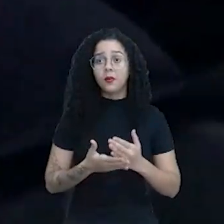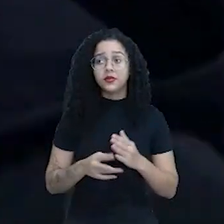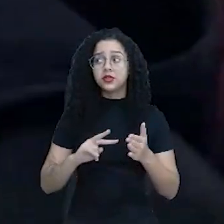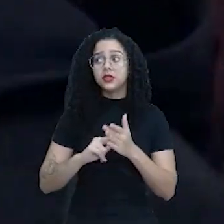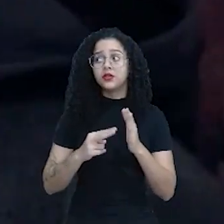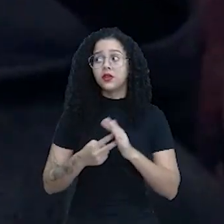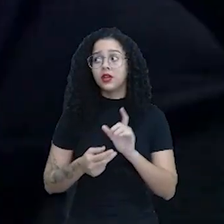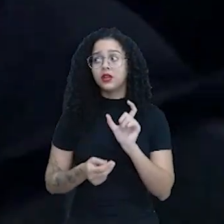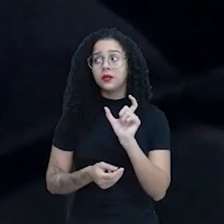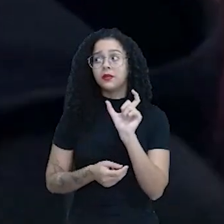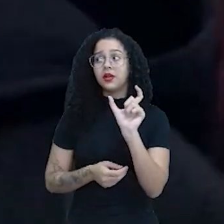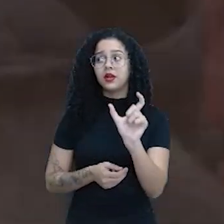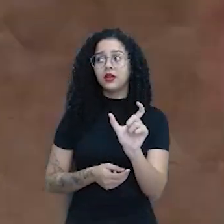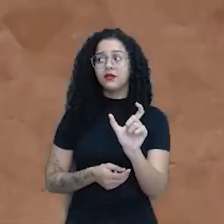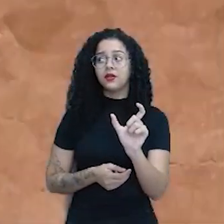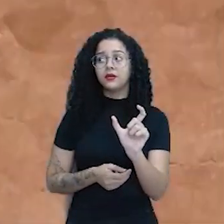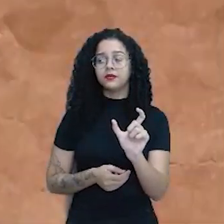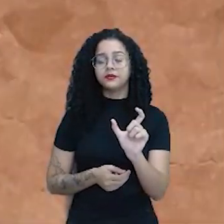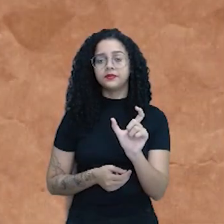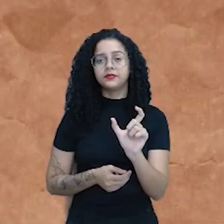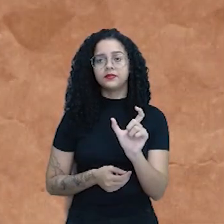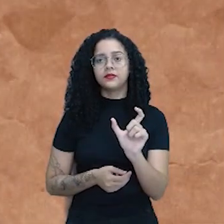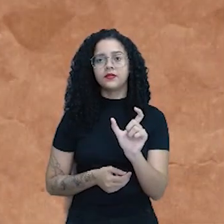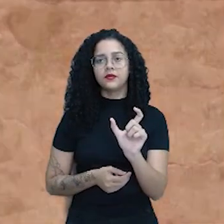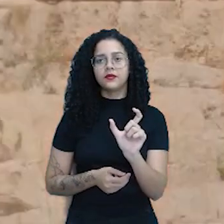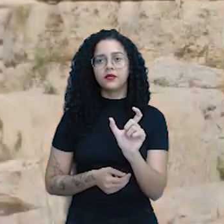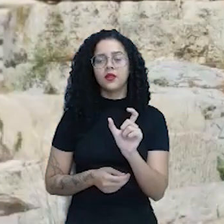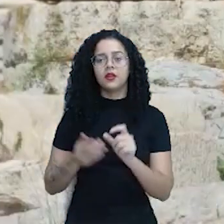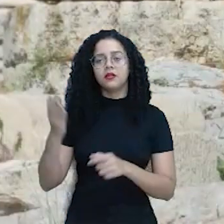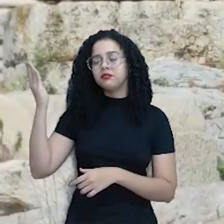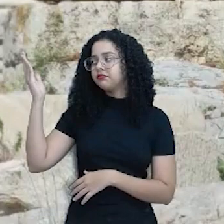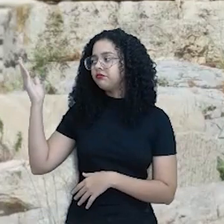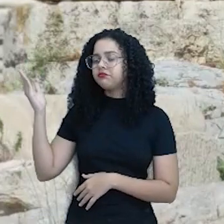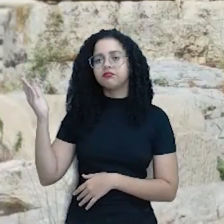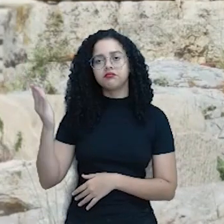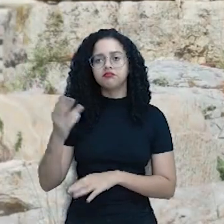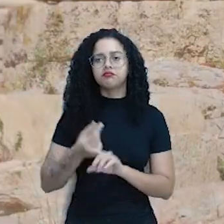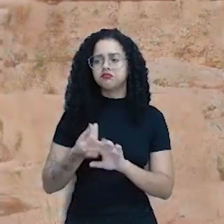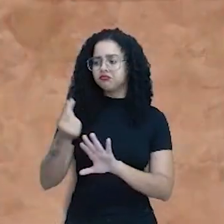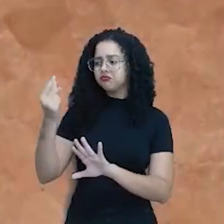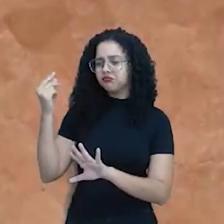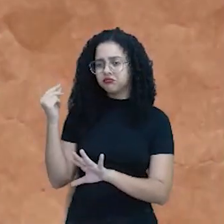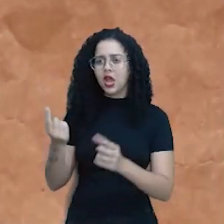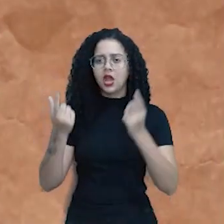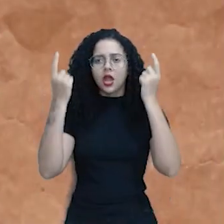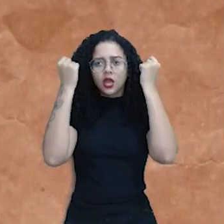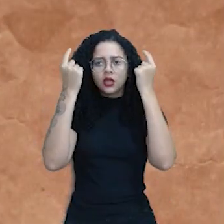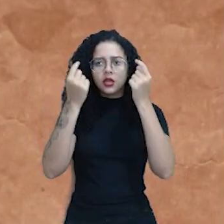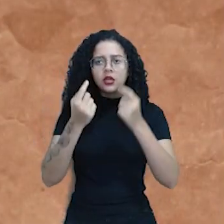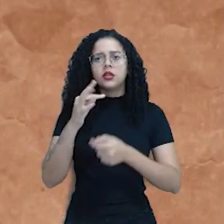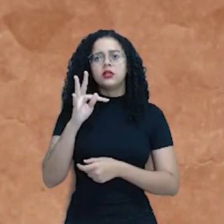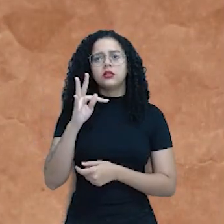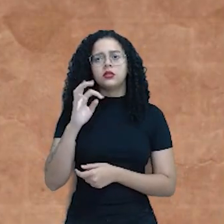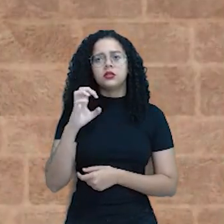significado da palavra, ok? A palavra tecnocracia deriva das palavras gregas tekne, que pode